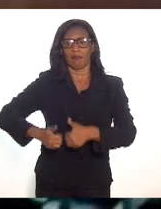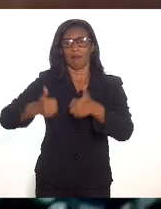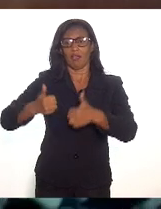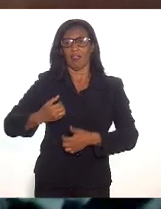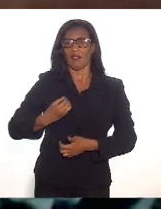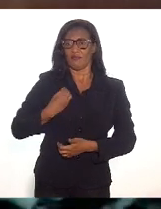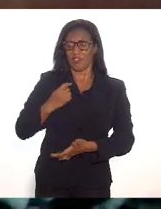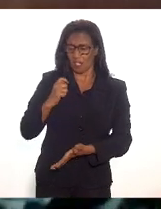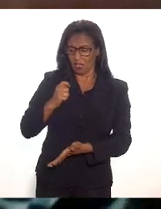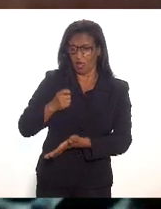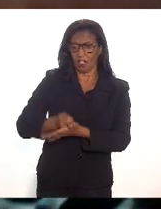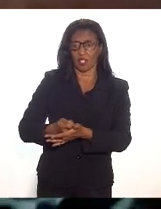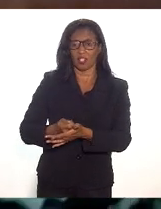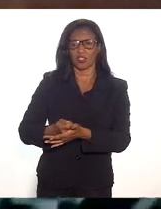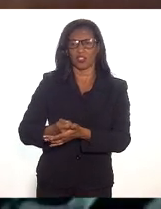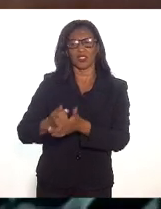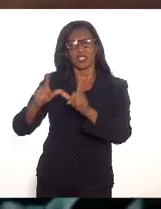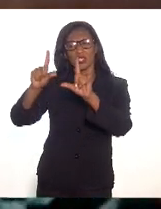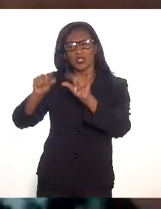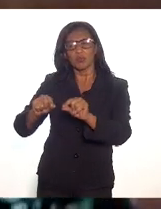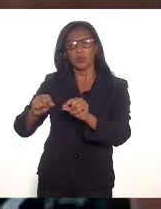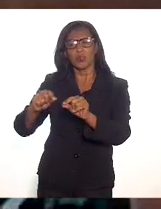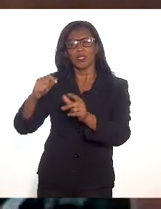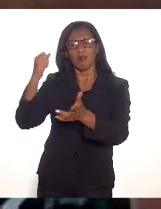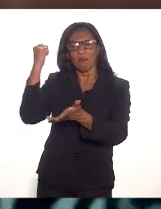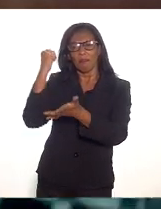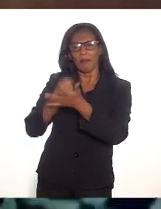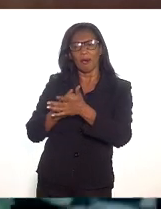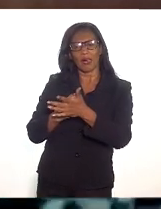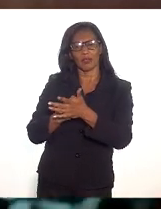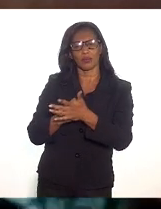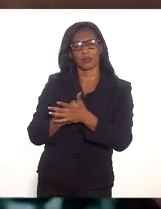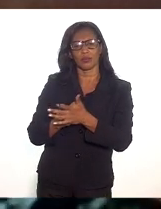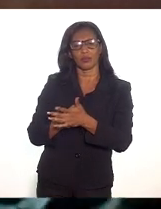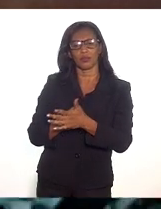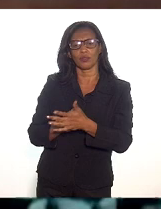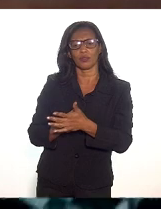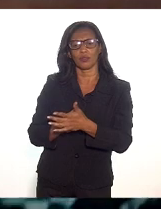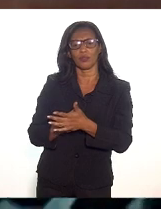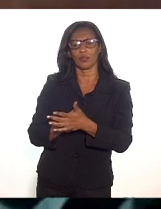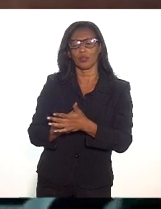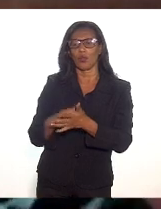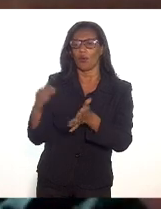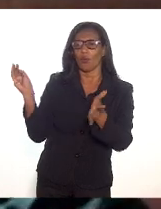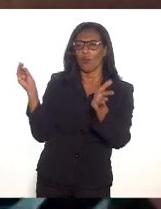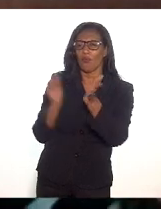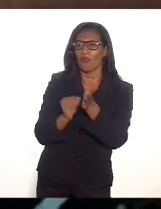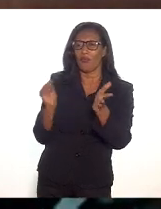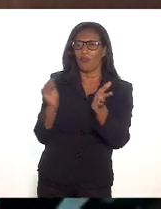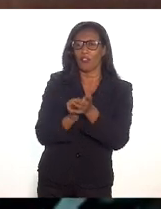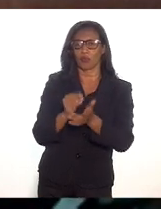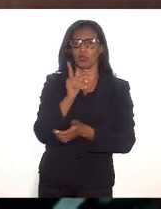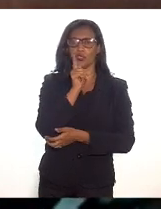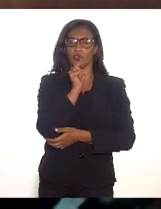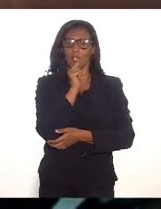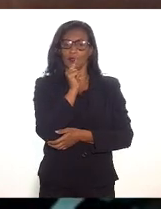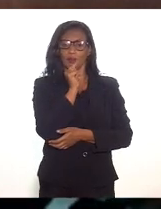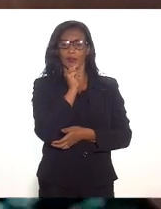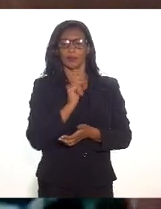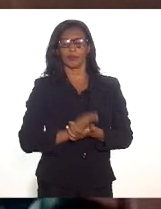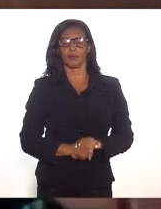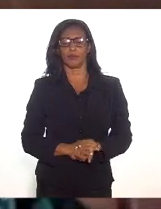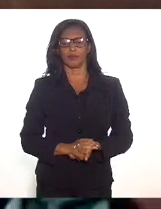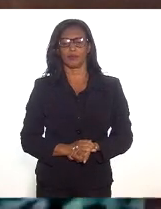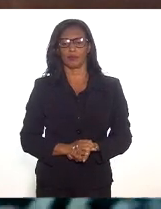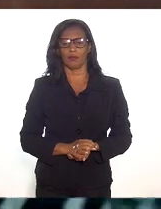para garantir que a gente diminua o impacto com a falta de água, por exemplo,